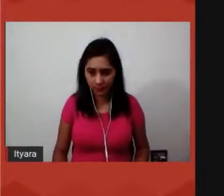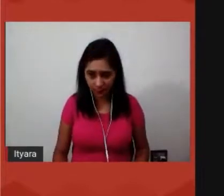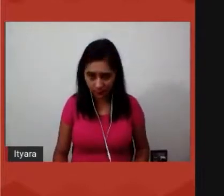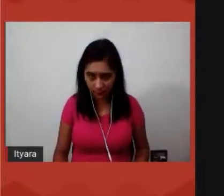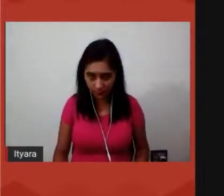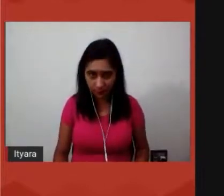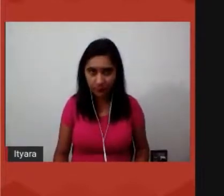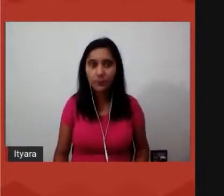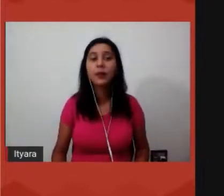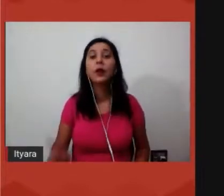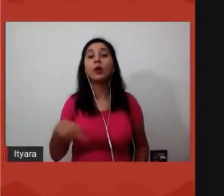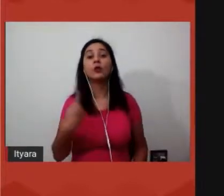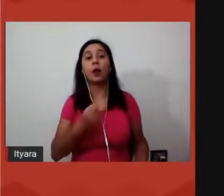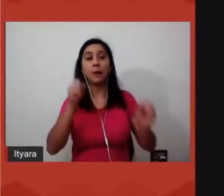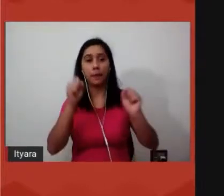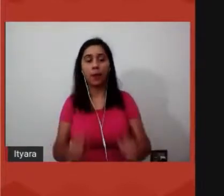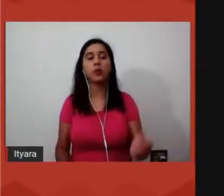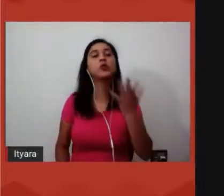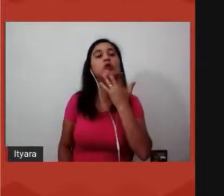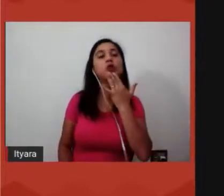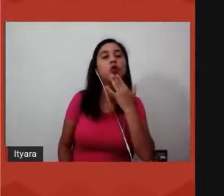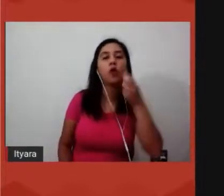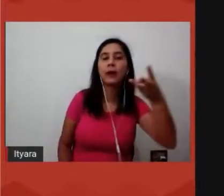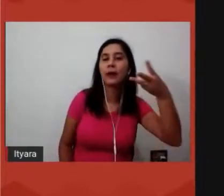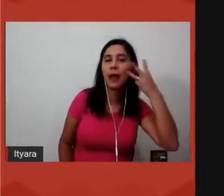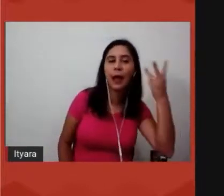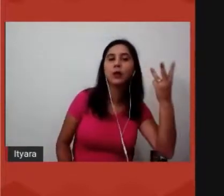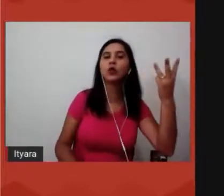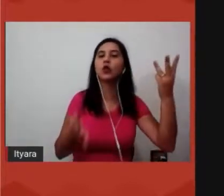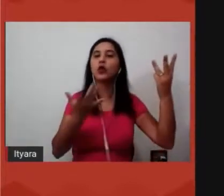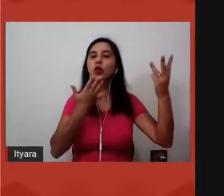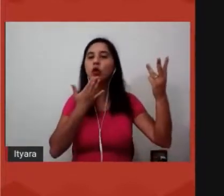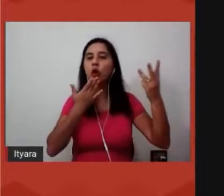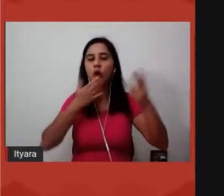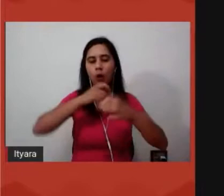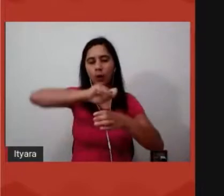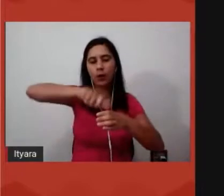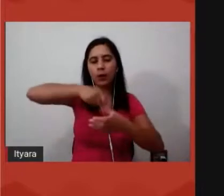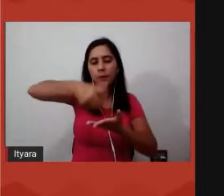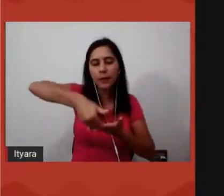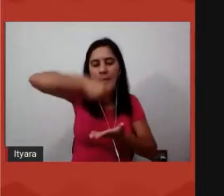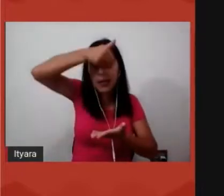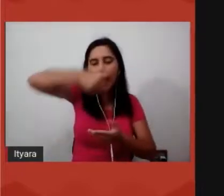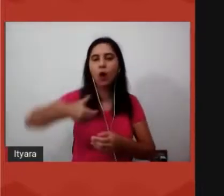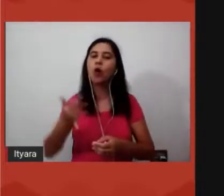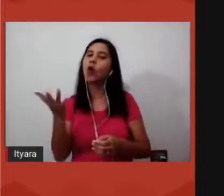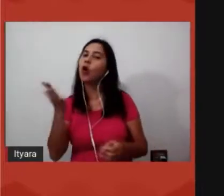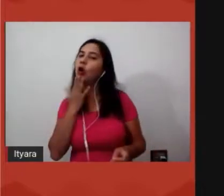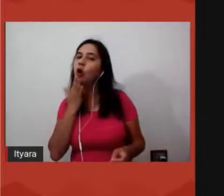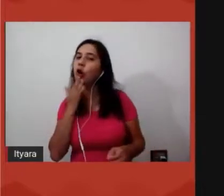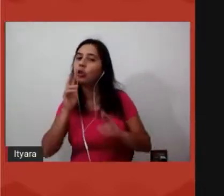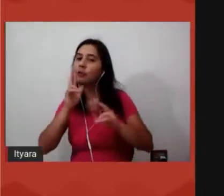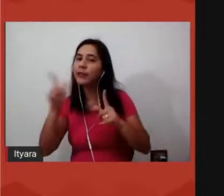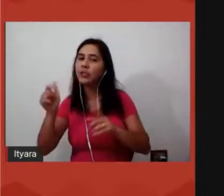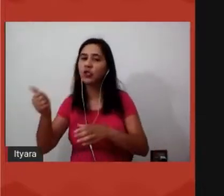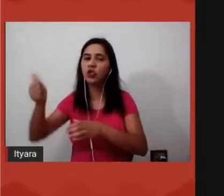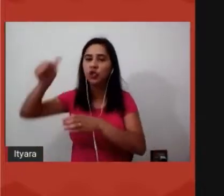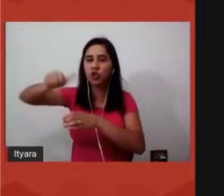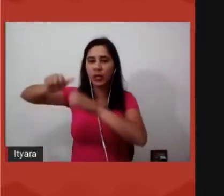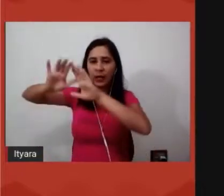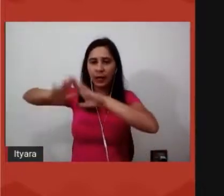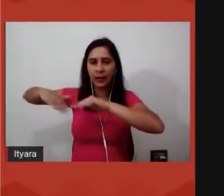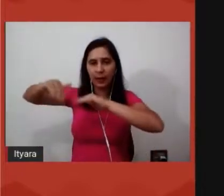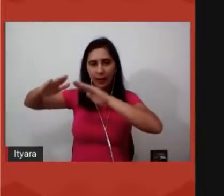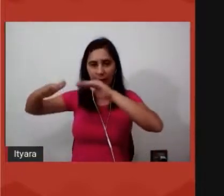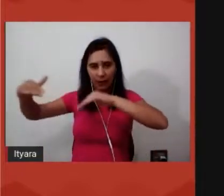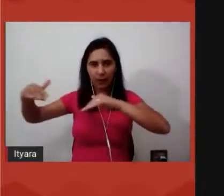A gente pode fazer assim, ó, uma cor para gato, uma cor para mingau, uma cor para líquido. Aí a gente põe numa página